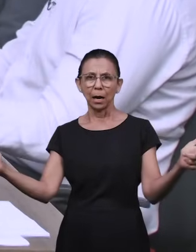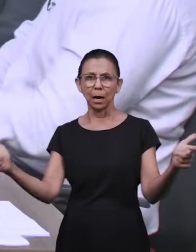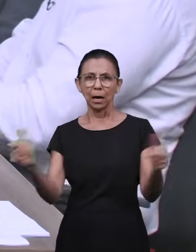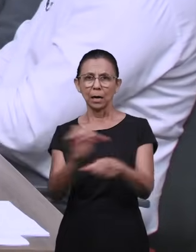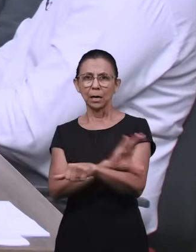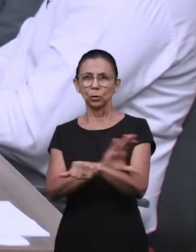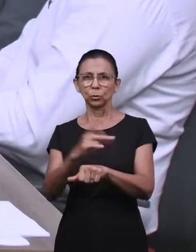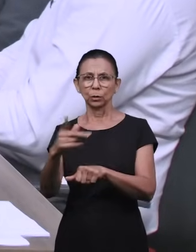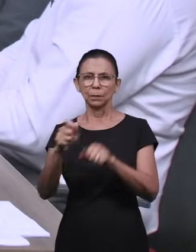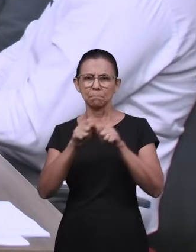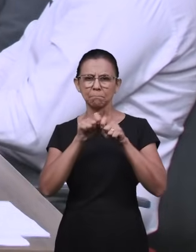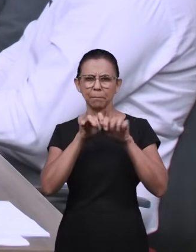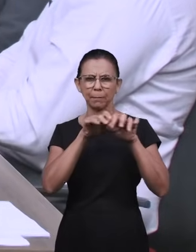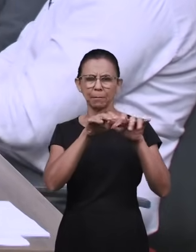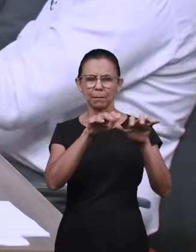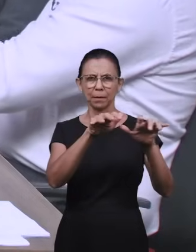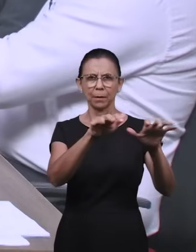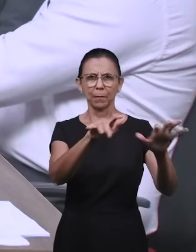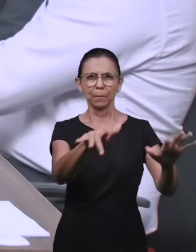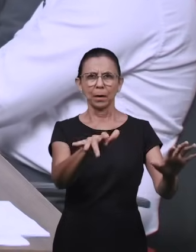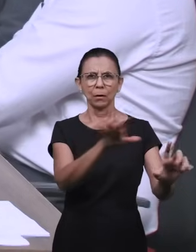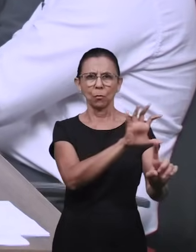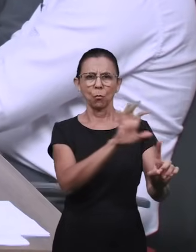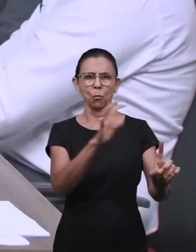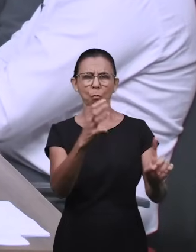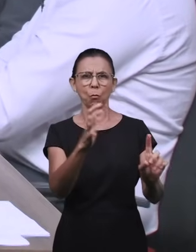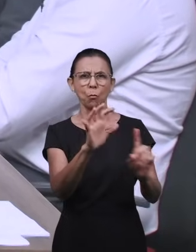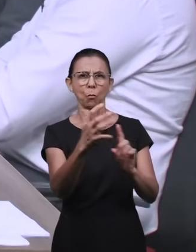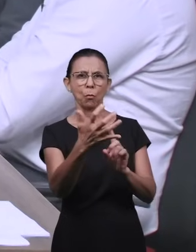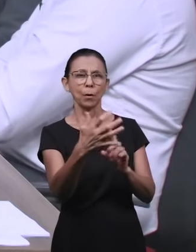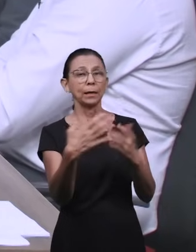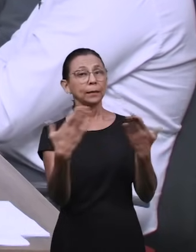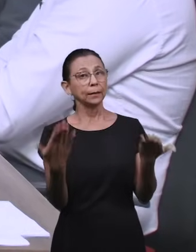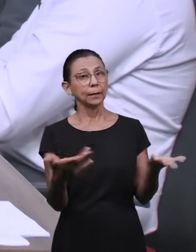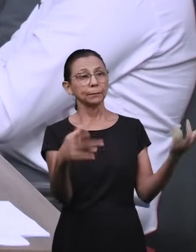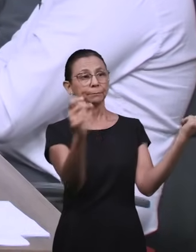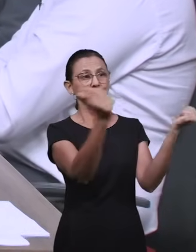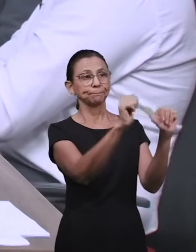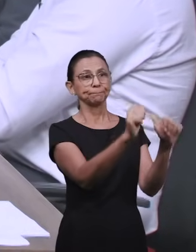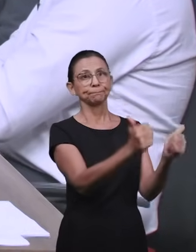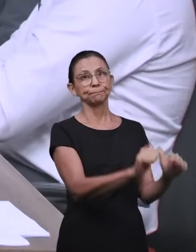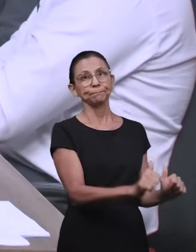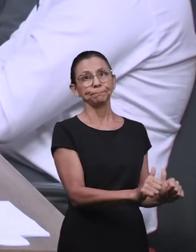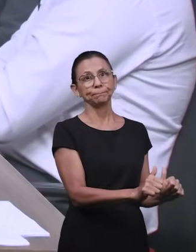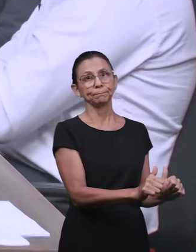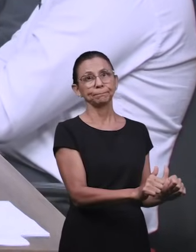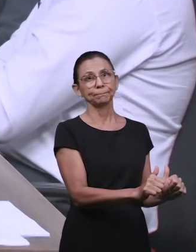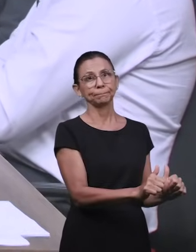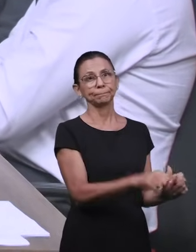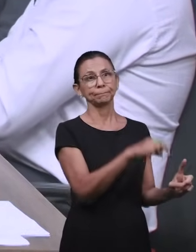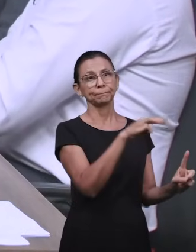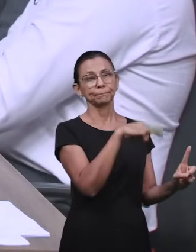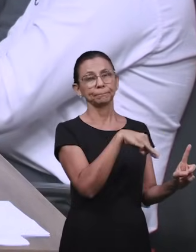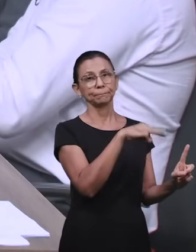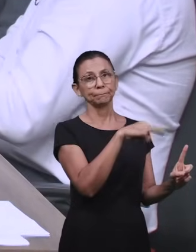também disseminava a sua cultura. E uma dessas culturas era o paganismo.